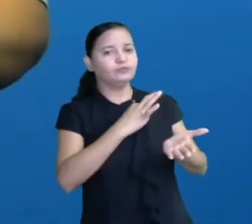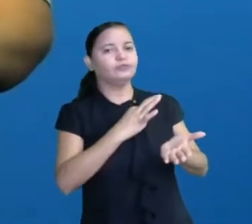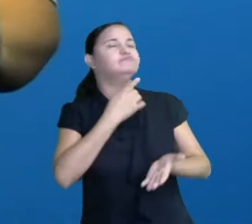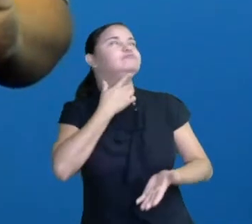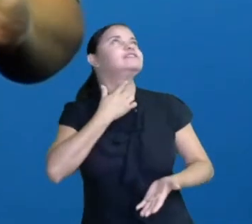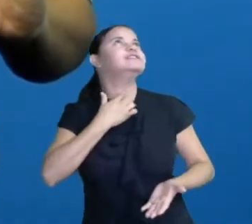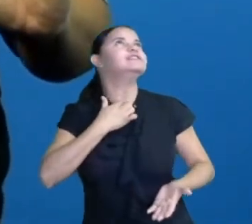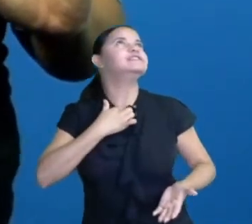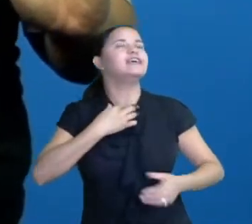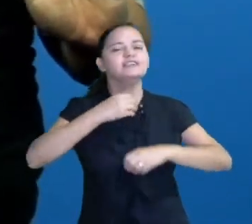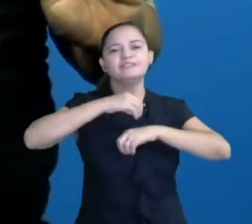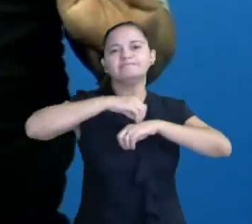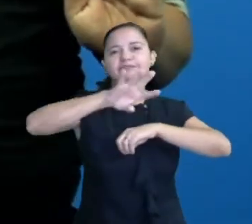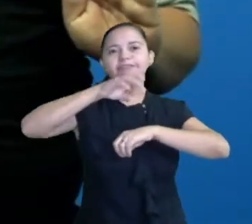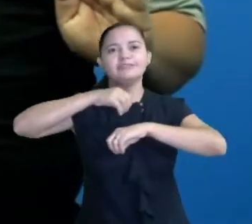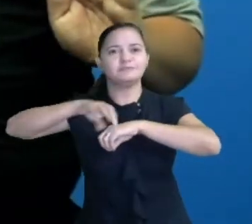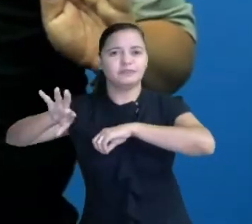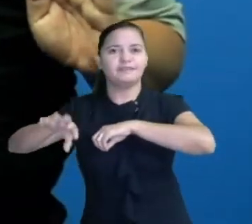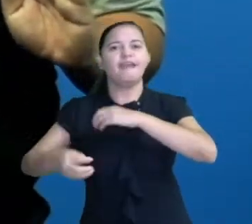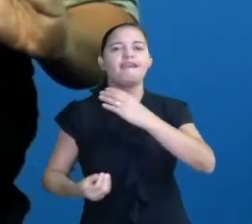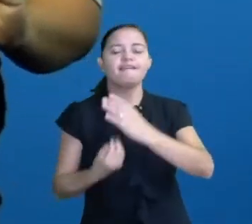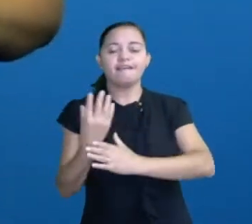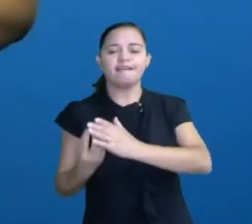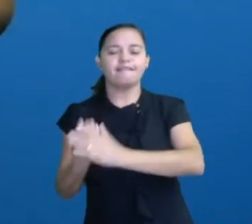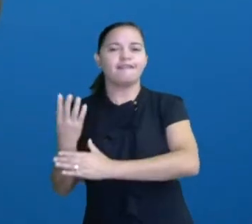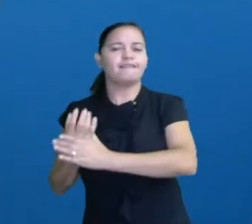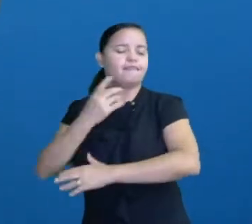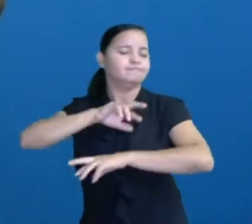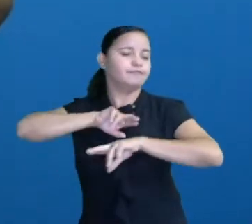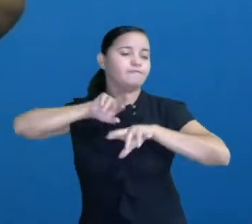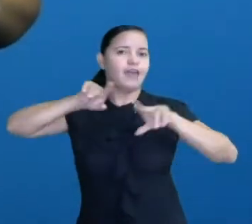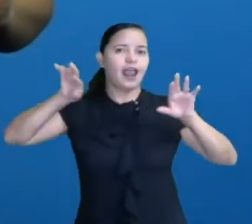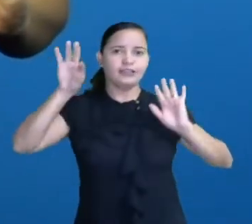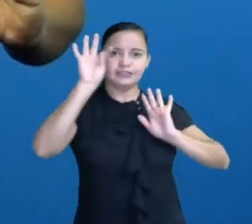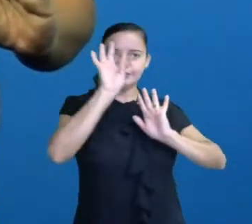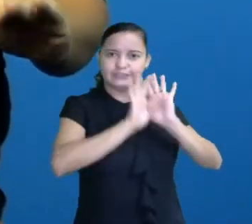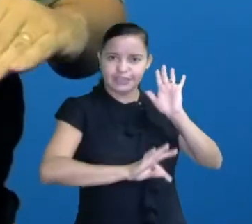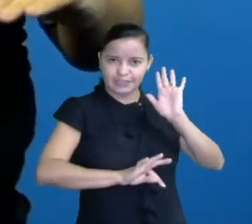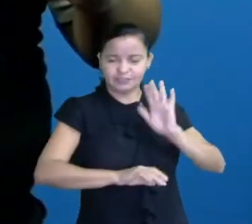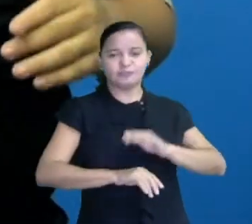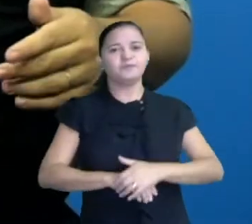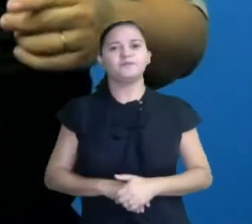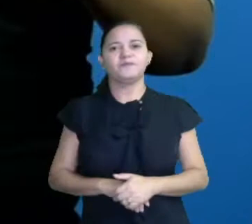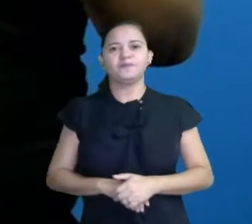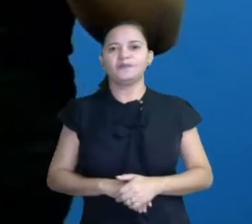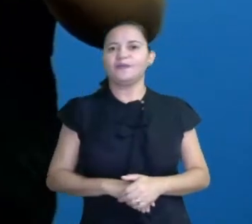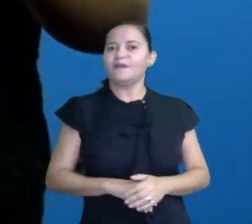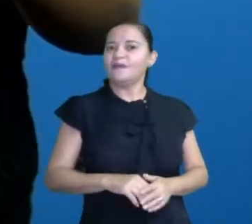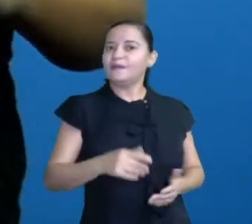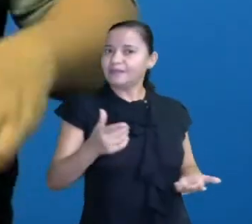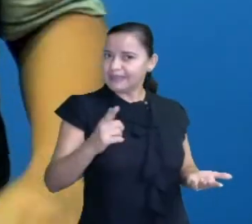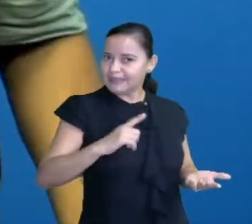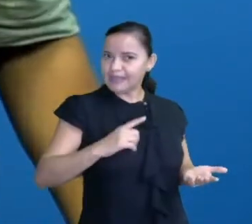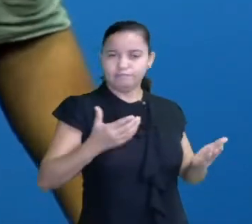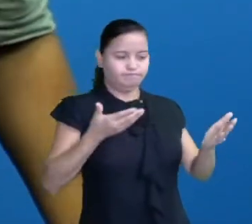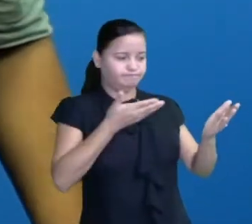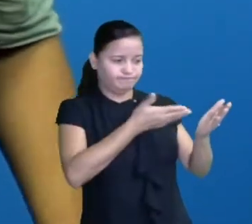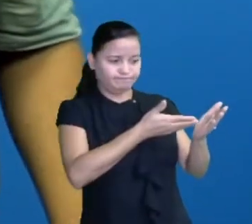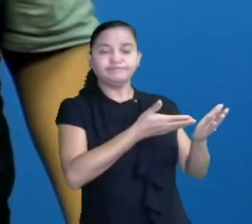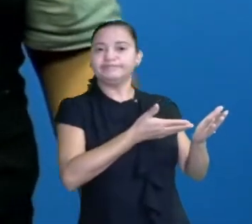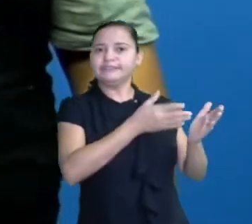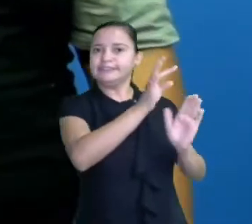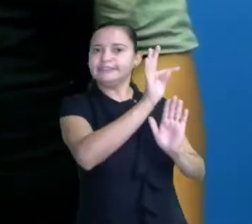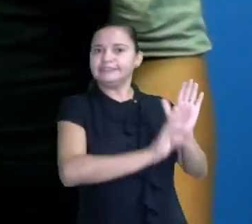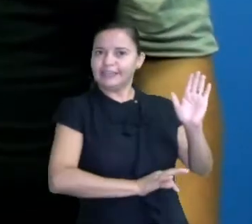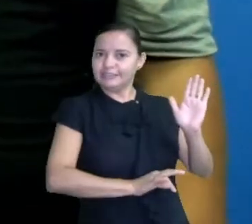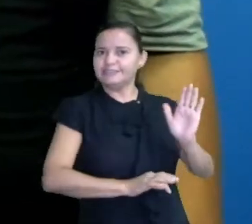passar a ideia, o criador de tudo, né? E passa pela ponte, que vai ser o texto. Agora vamos